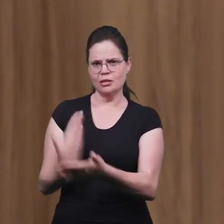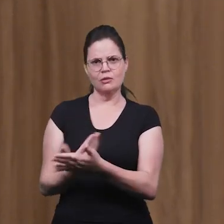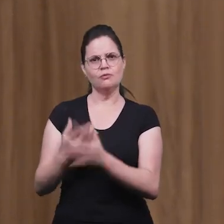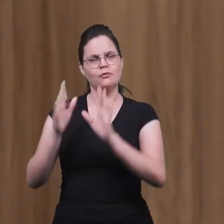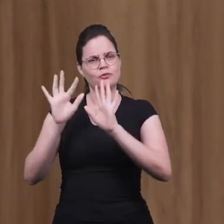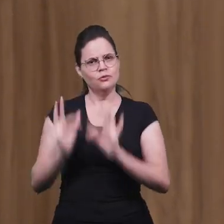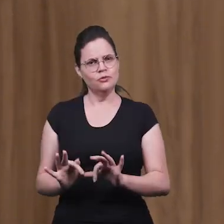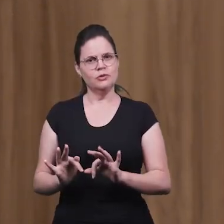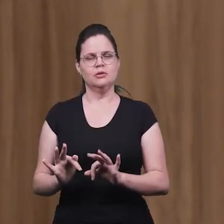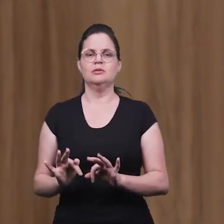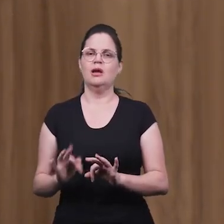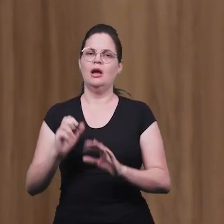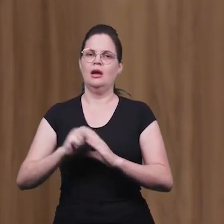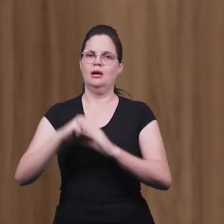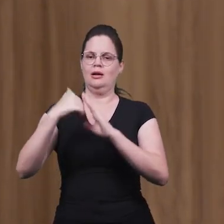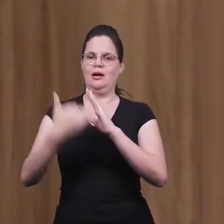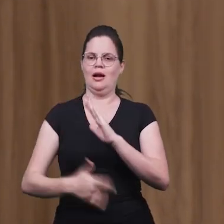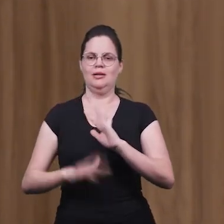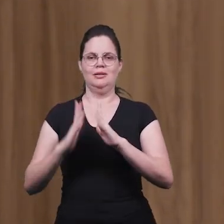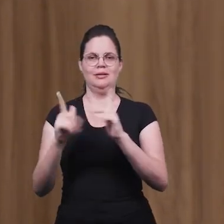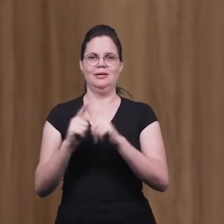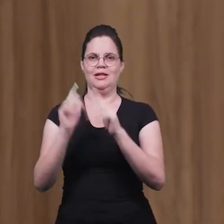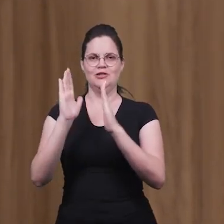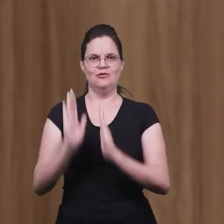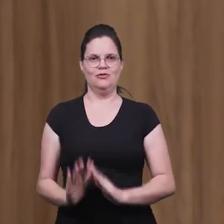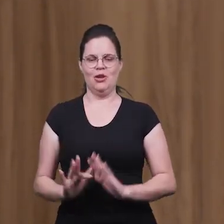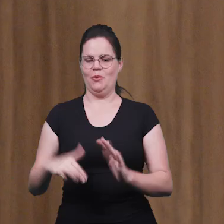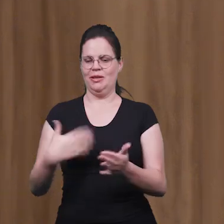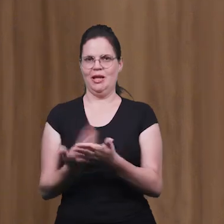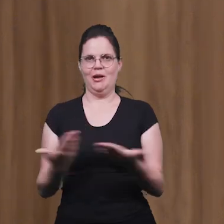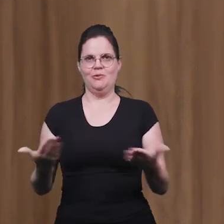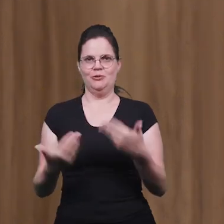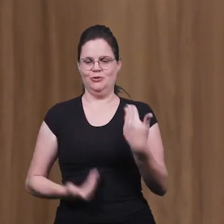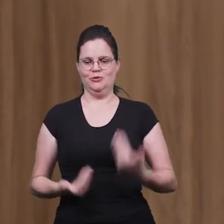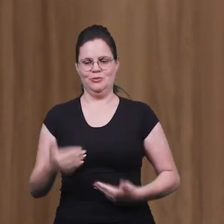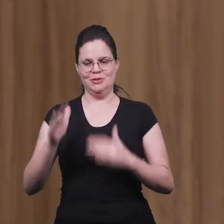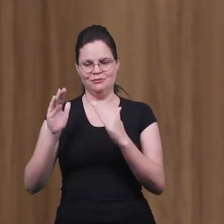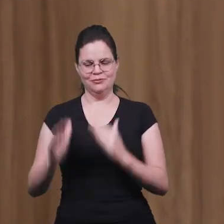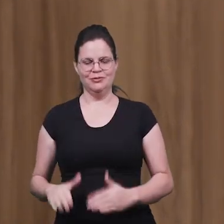fim. E isso é uma característica da igreja fiel de Jesus até os dias de hoje.